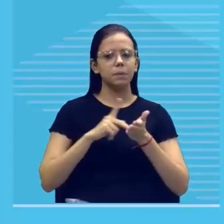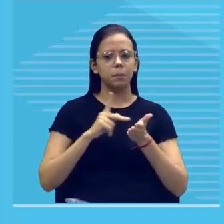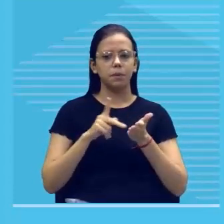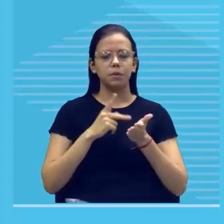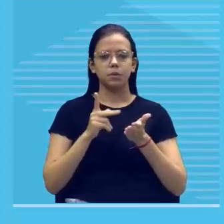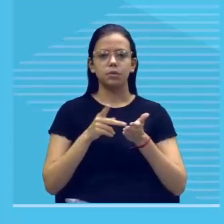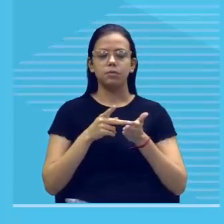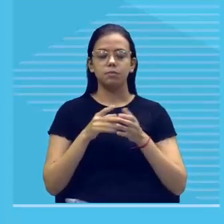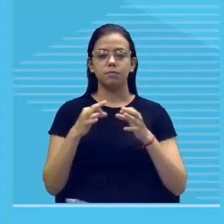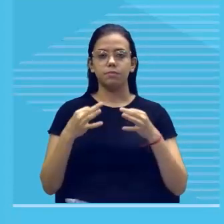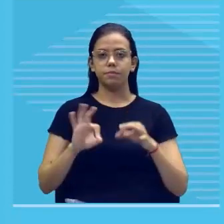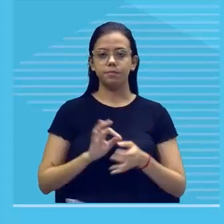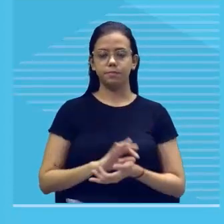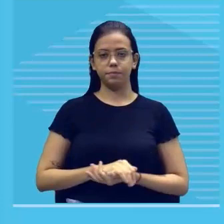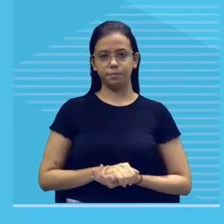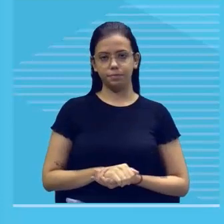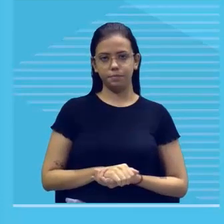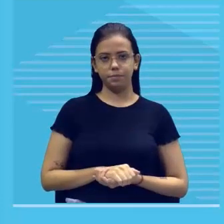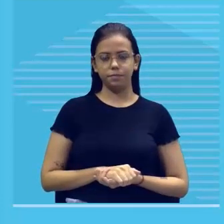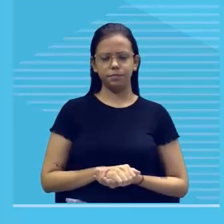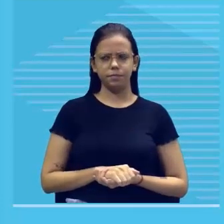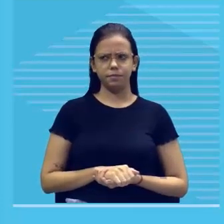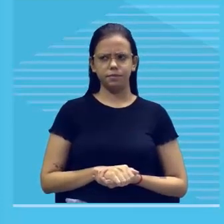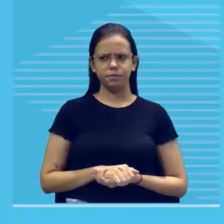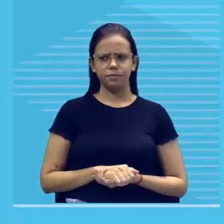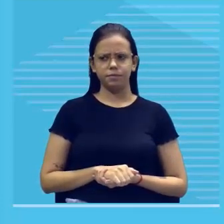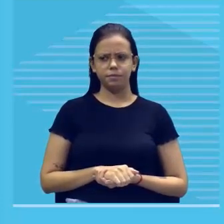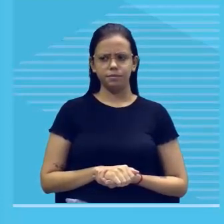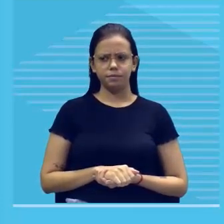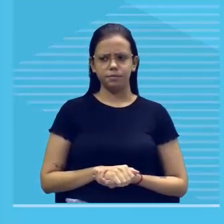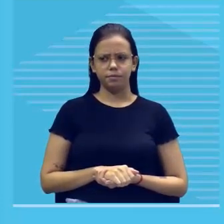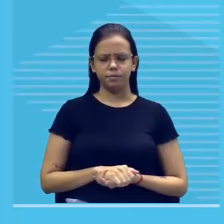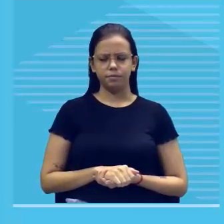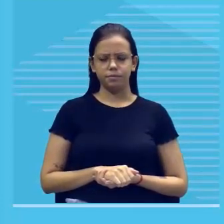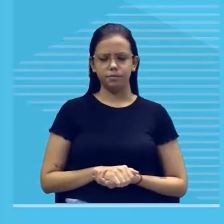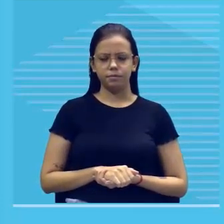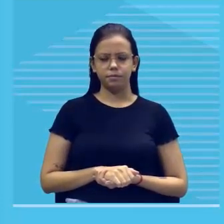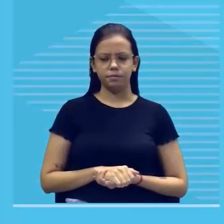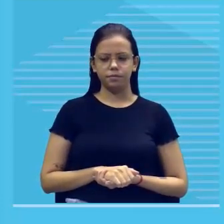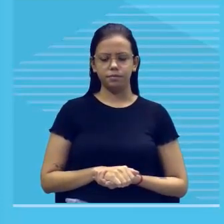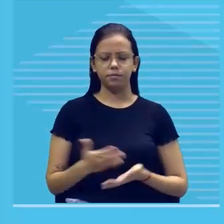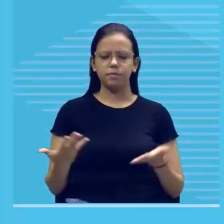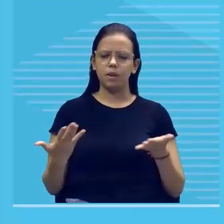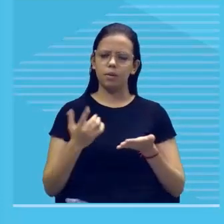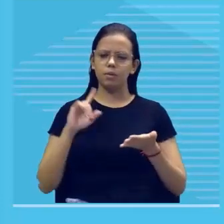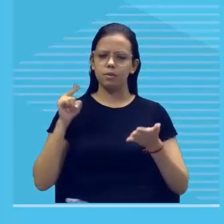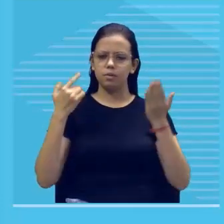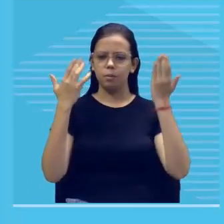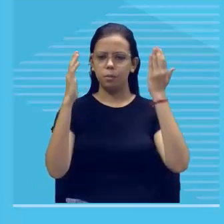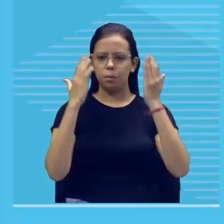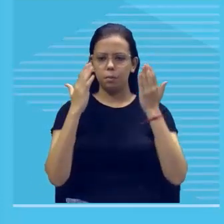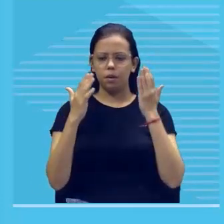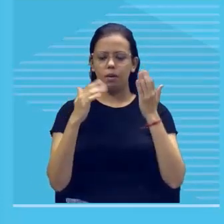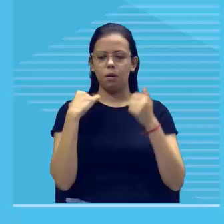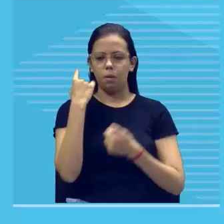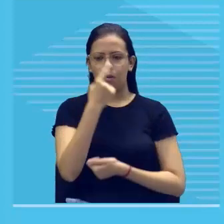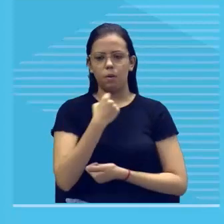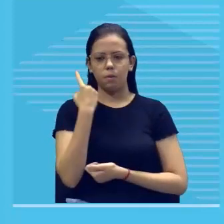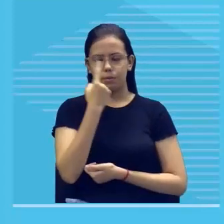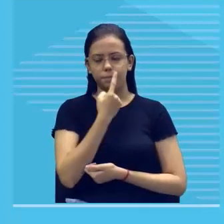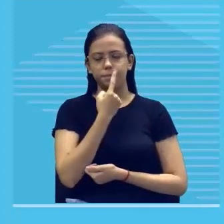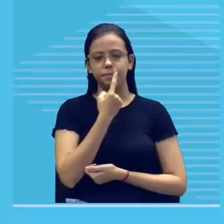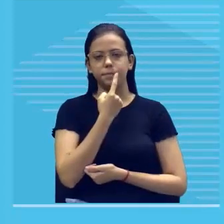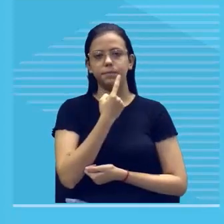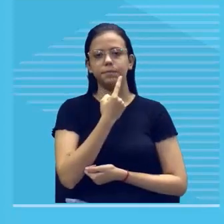é isso a beleza aí agora a gente vai comparar os com